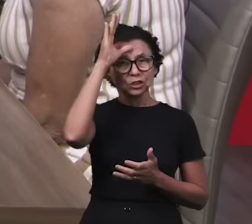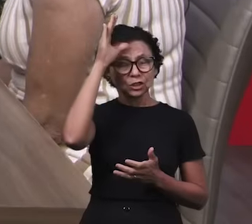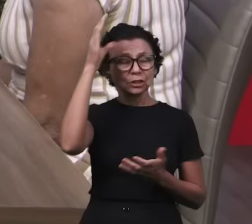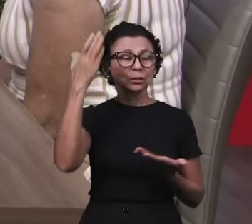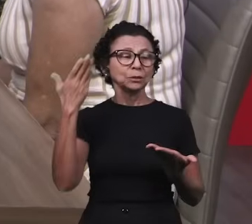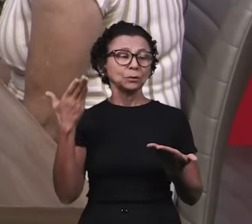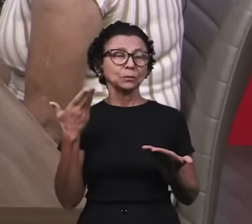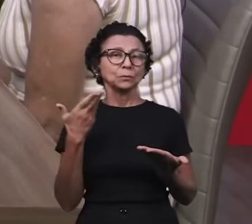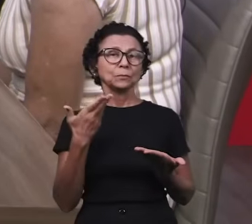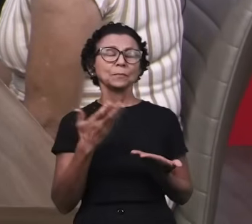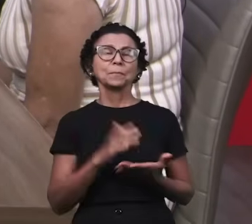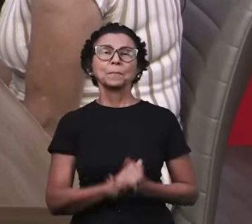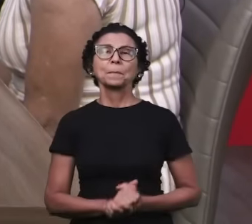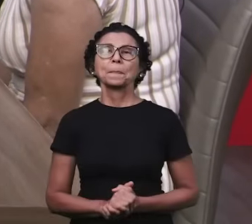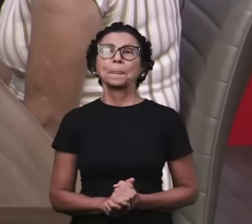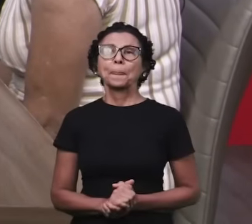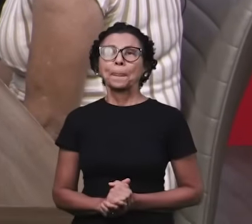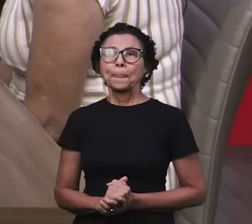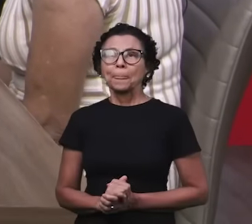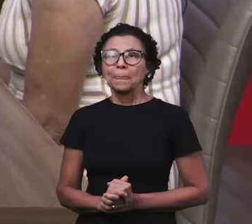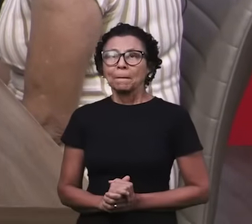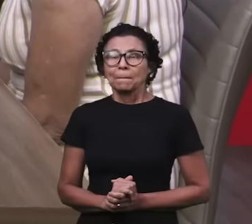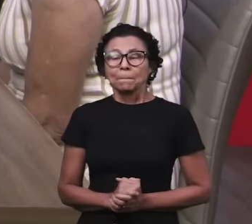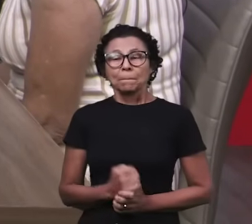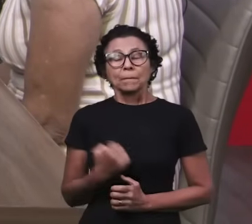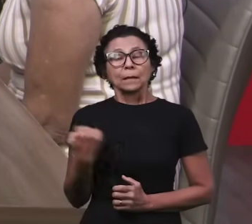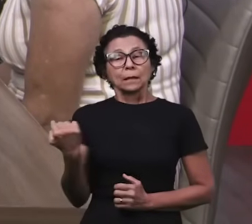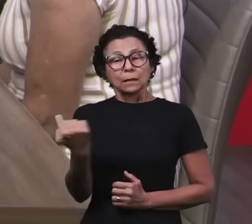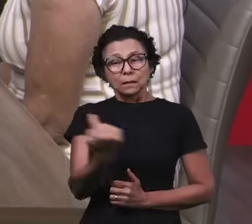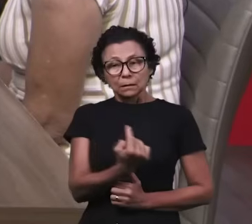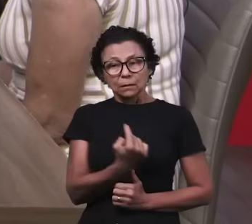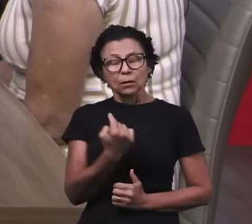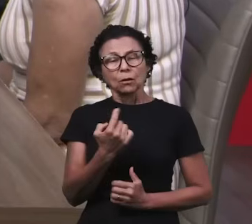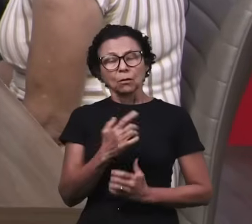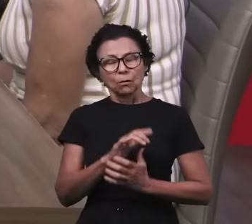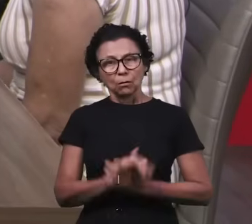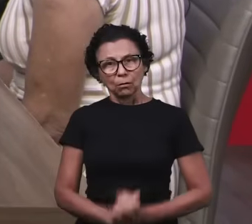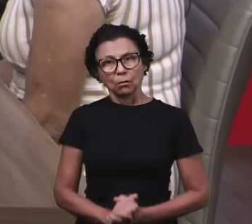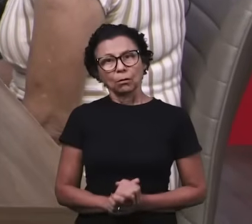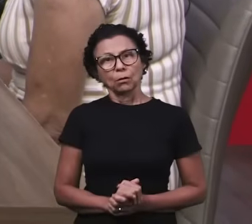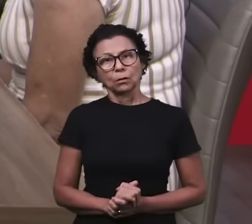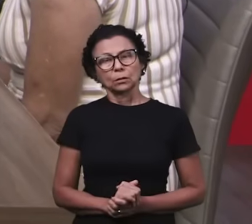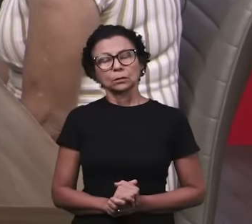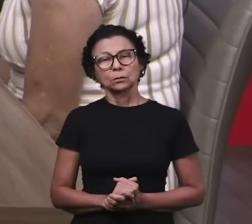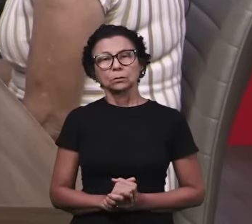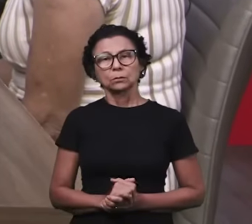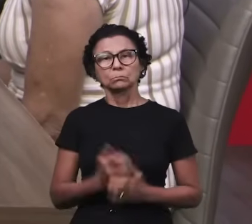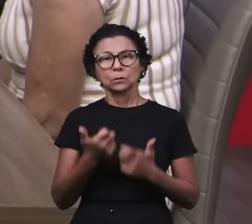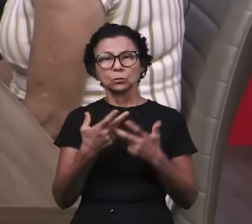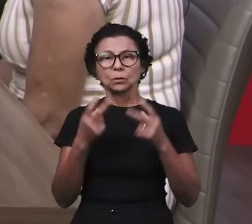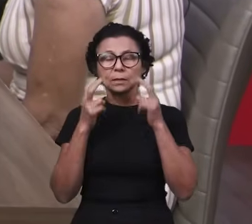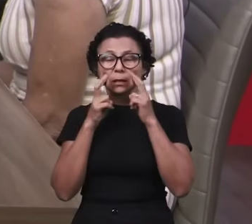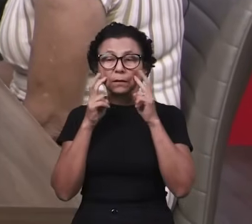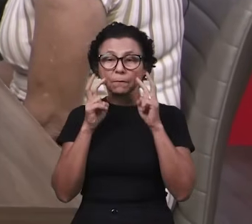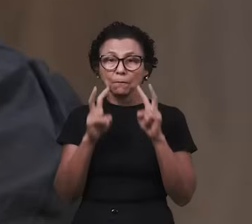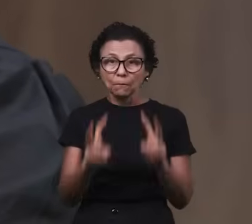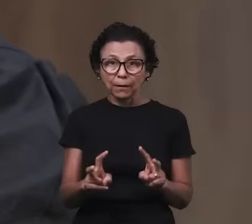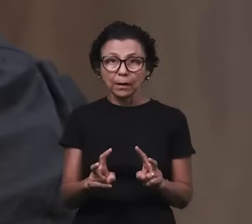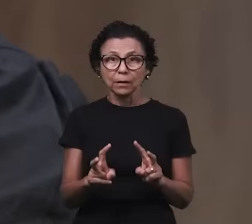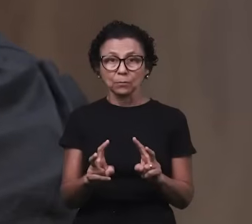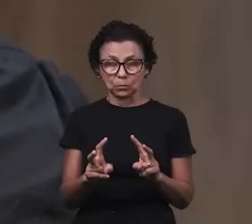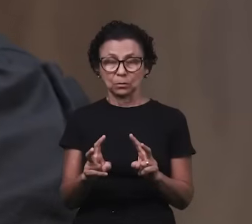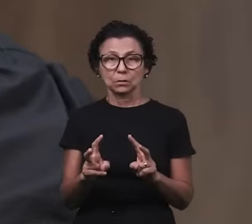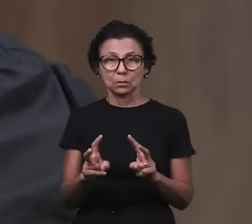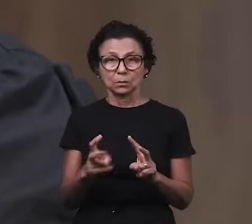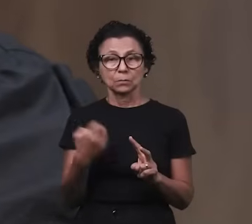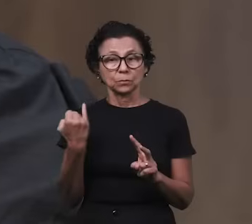que nós somos impactados não só por aquilo que nós ouvimos, mas também por aquilo que vemos. As ações dos nossos